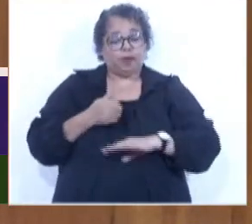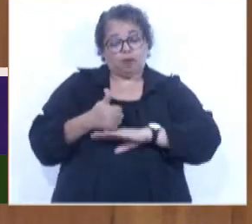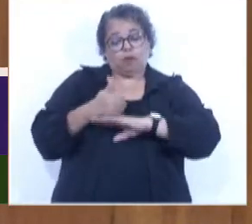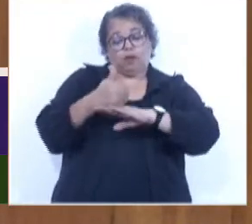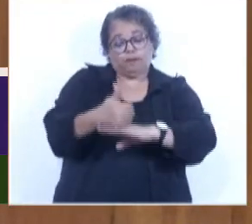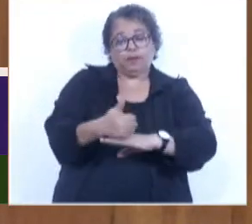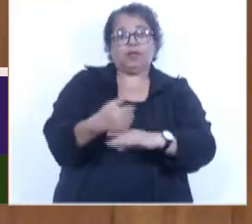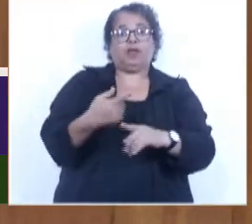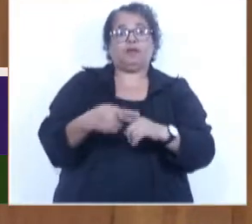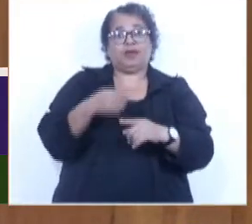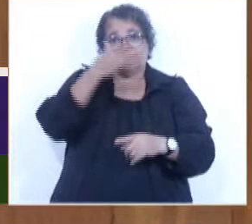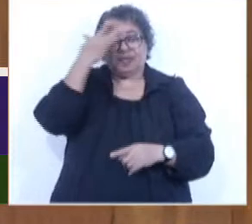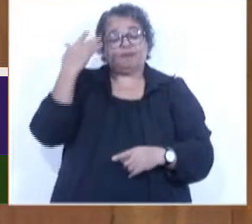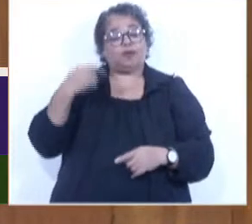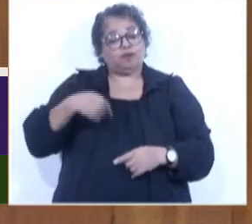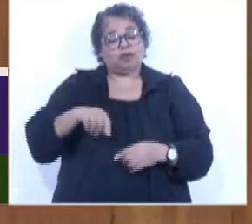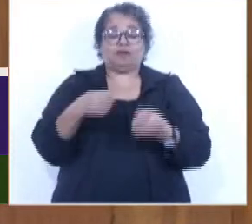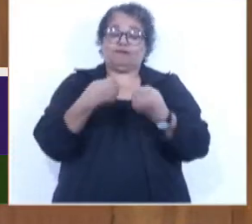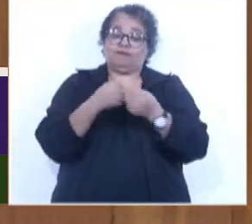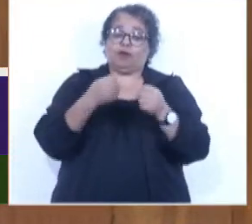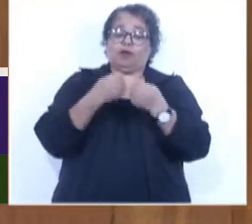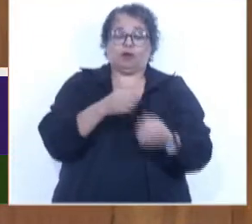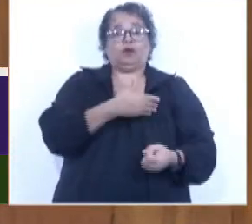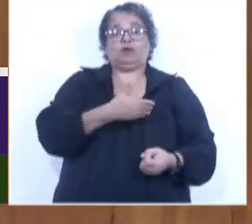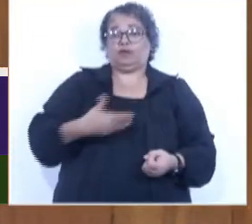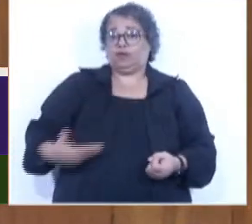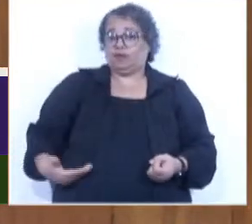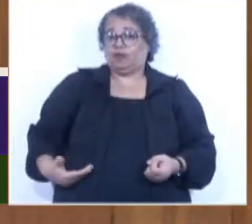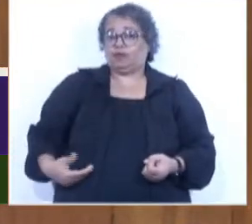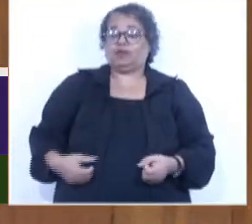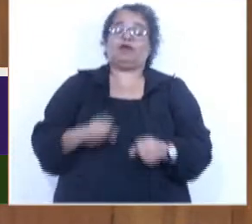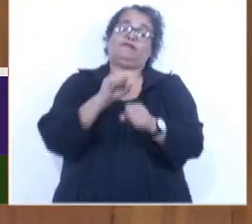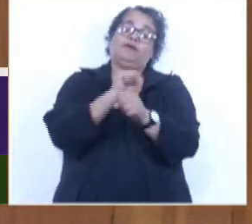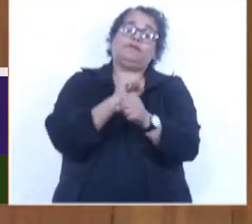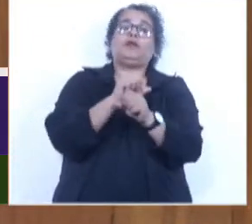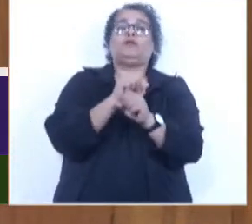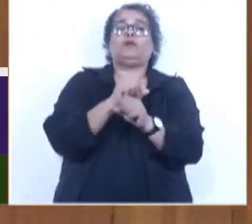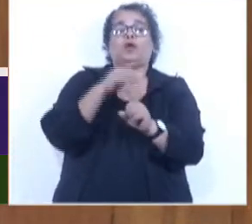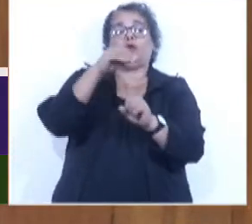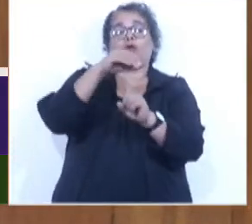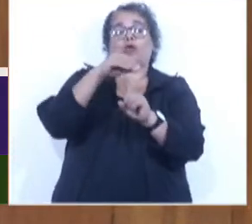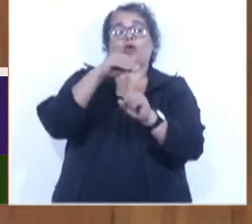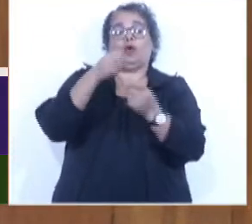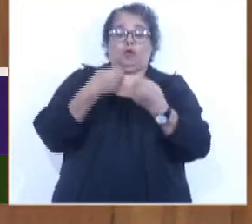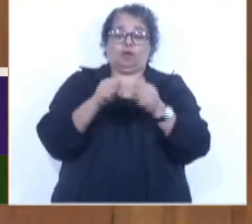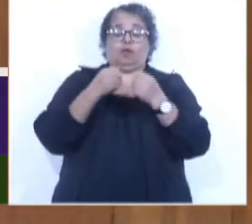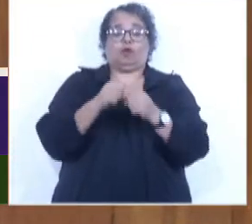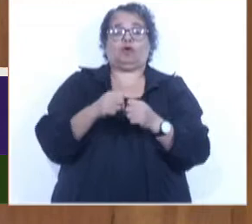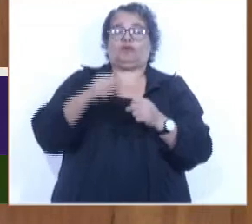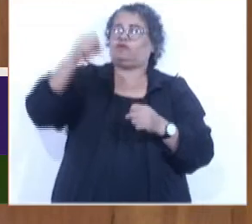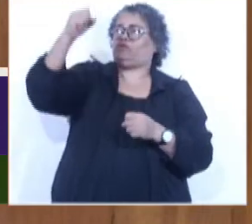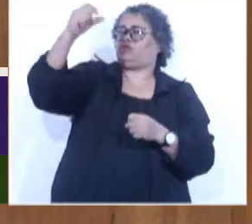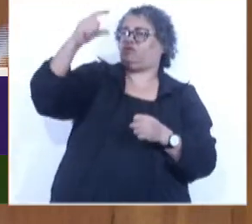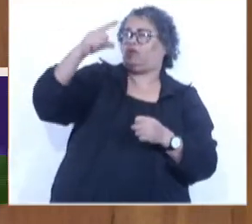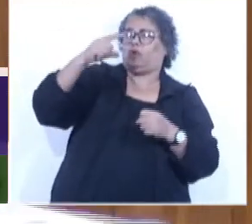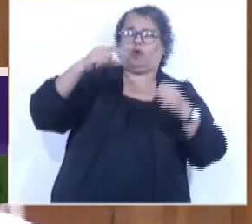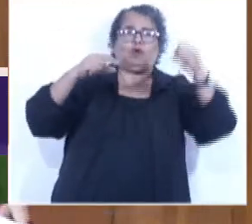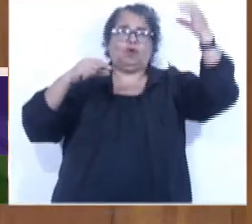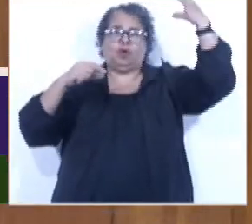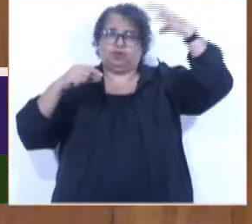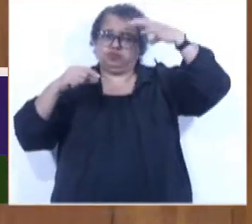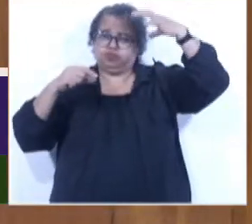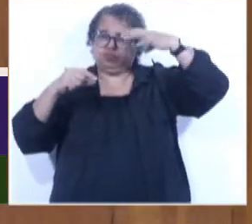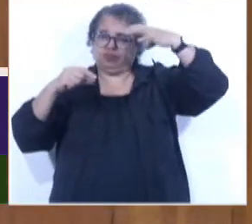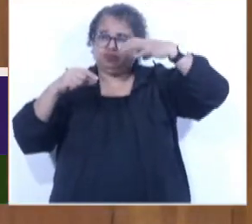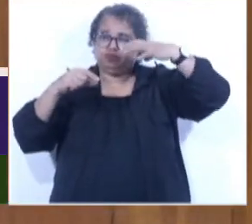usuários do transporte público estavam aguardando os ônibus embaixo de sol e chuva então quero agradecer o